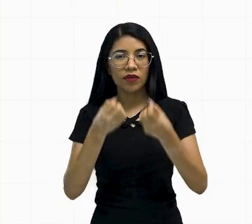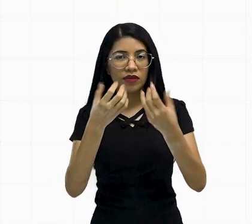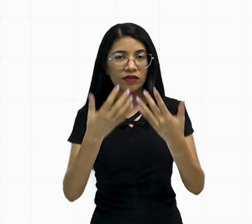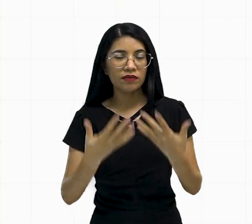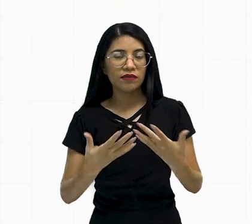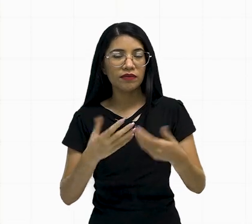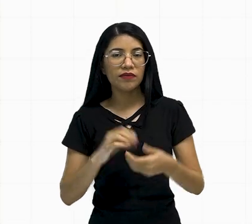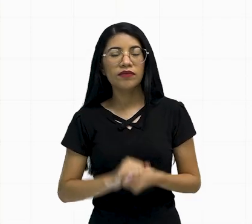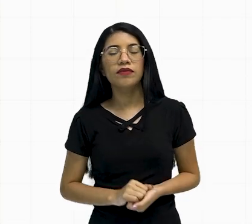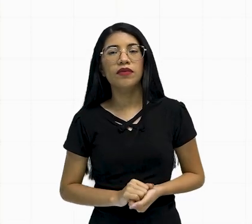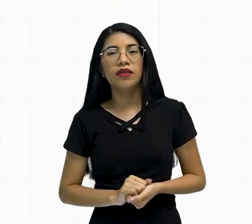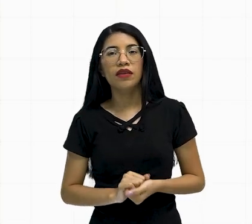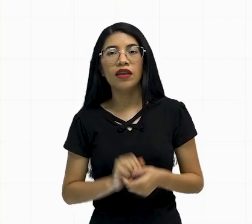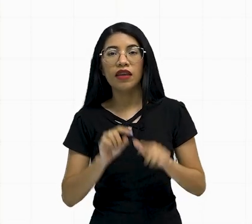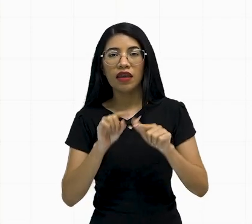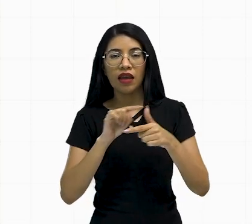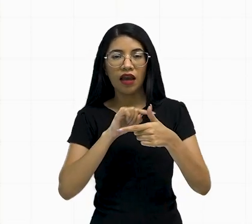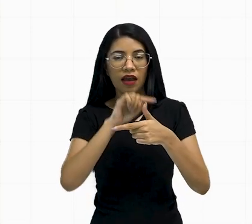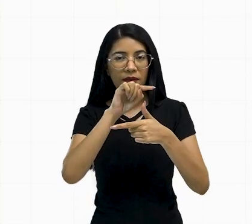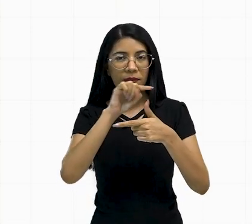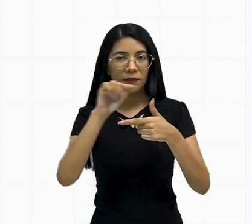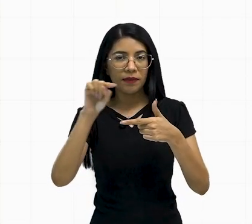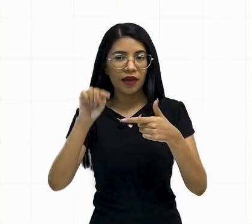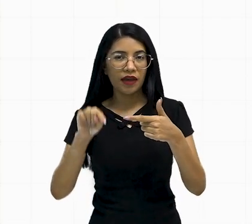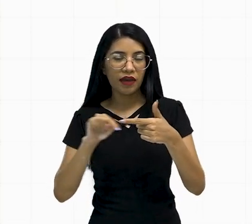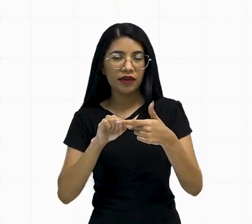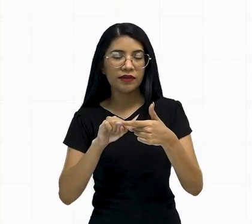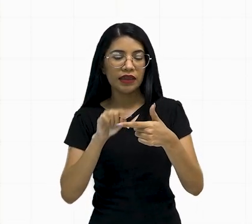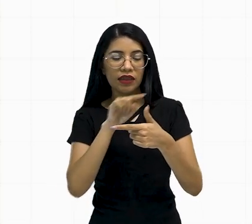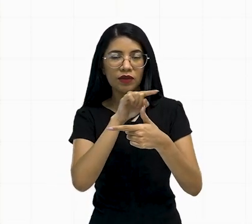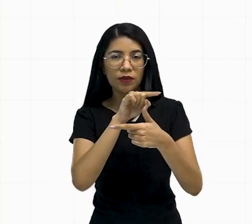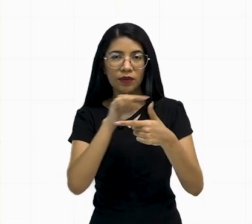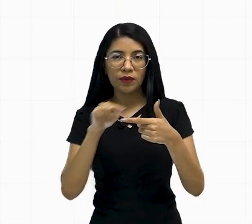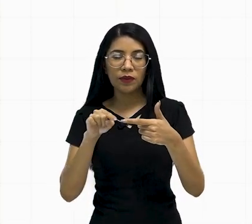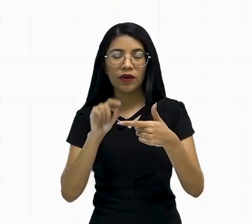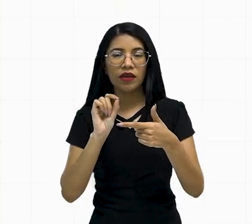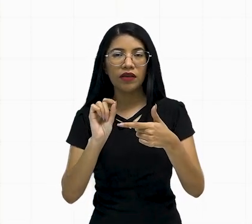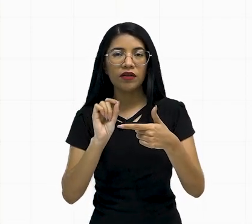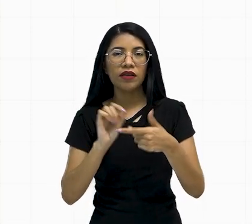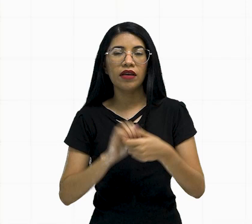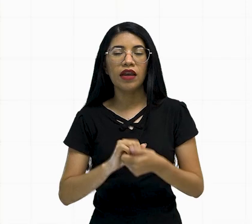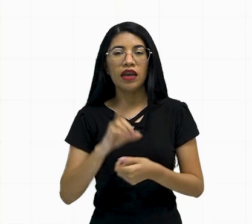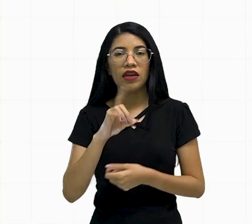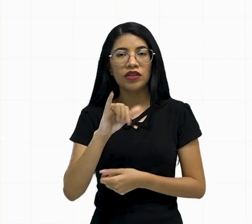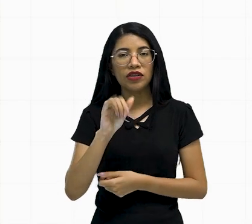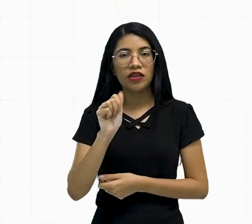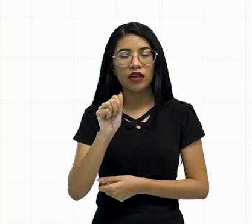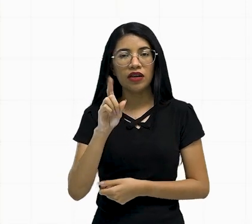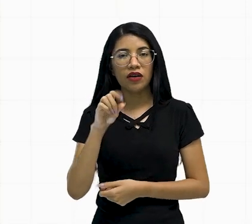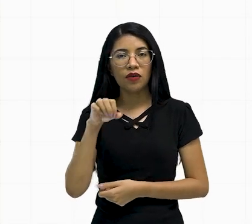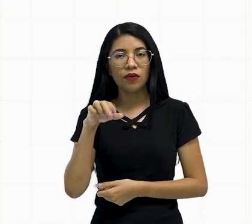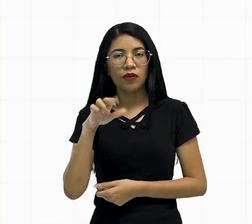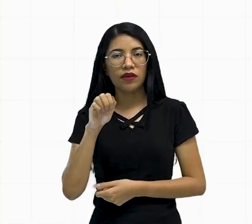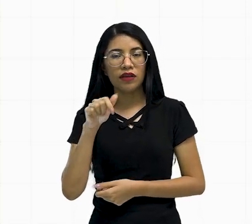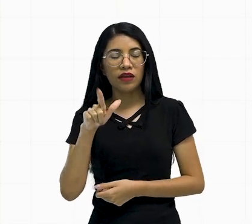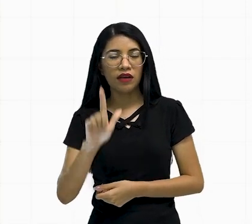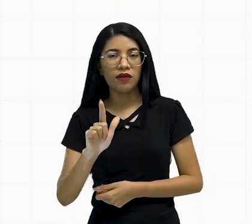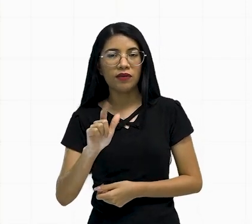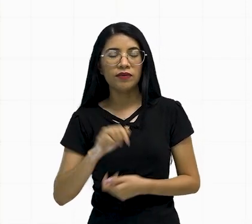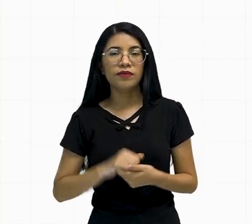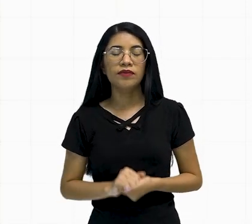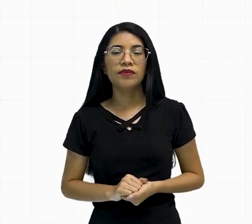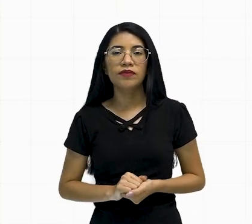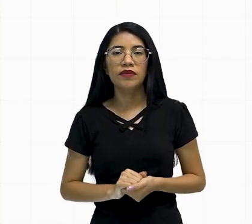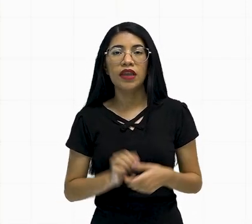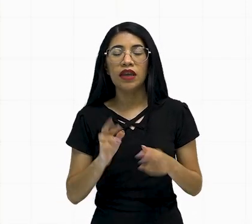que esse segmento de reta que está aí pintada de preto, ela é uma diagonal, tá? Não é lado, é